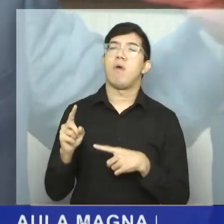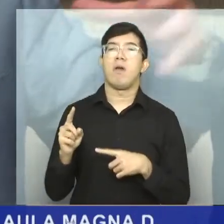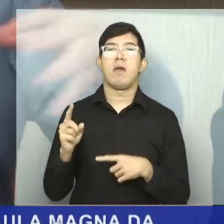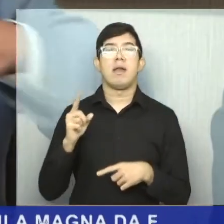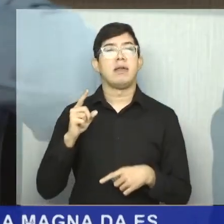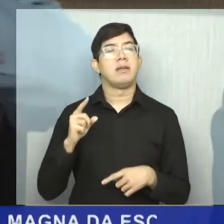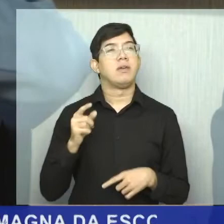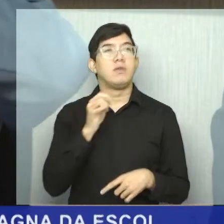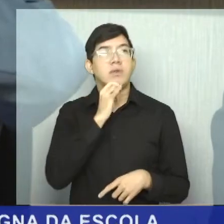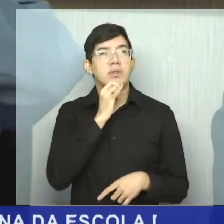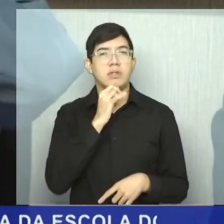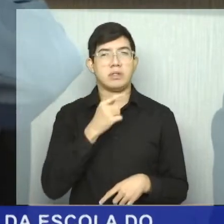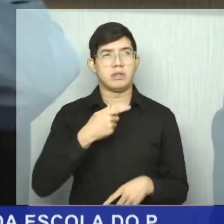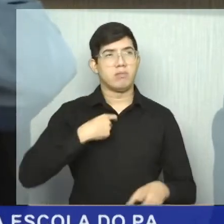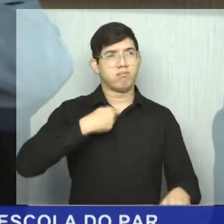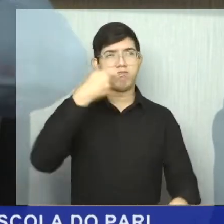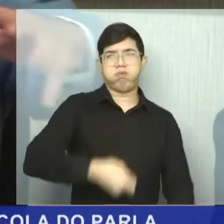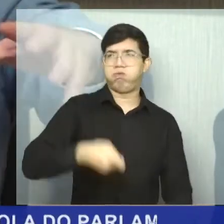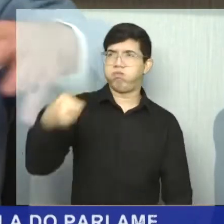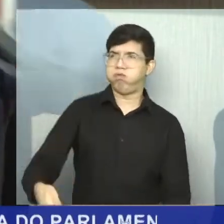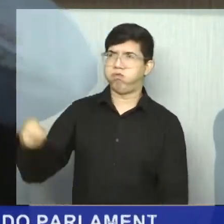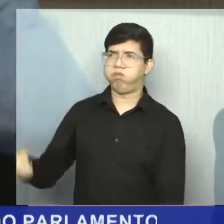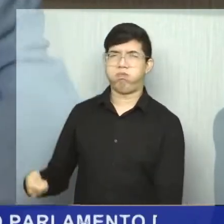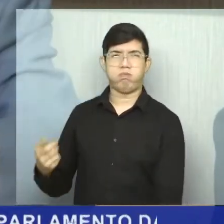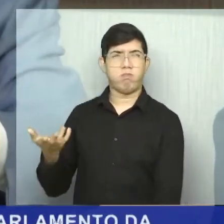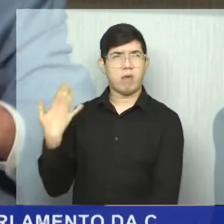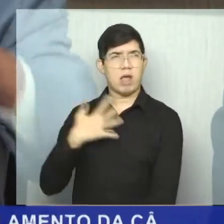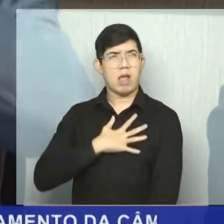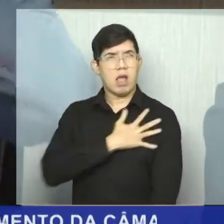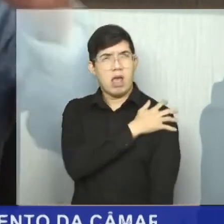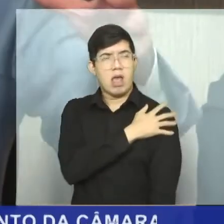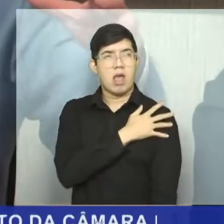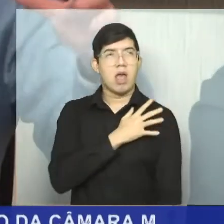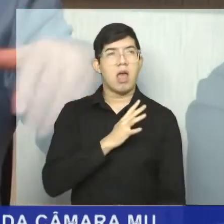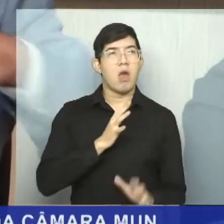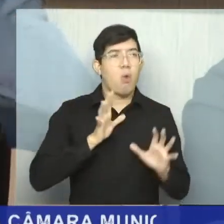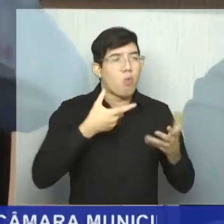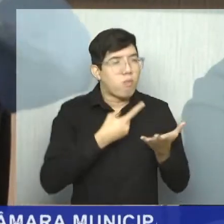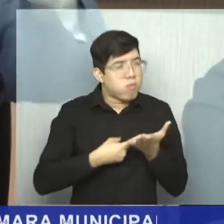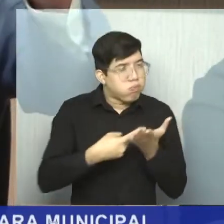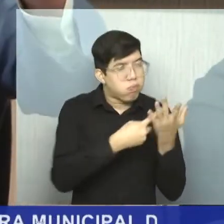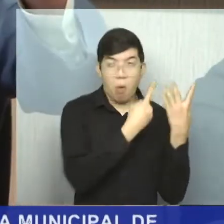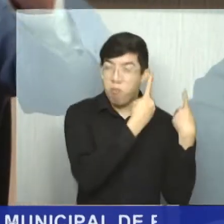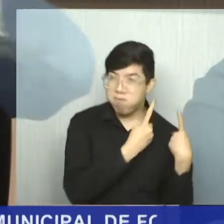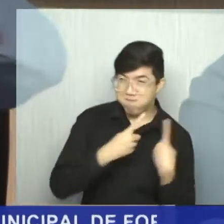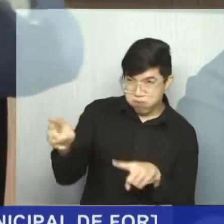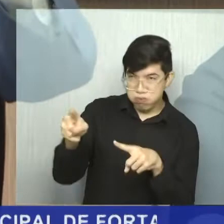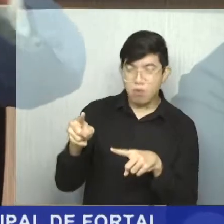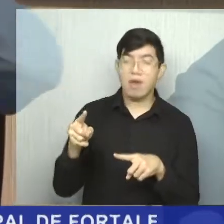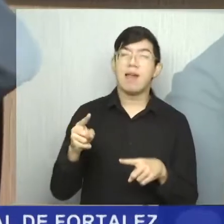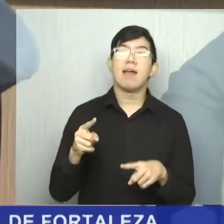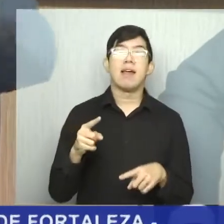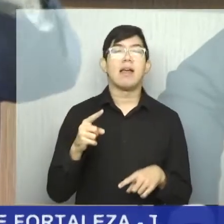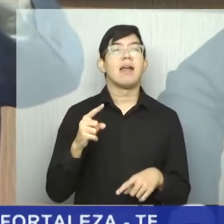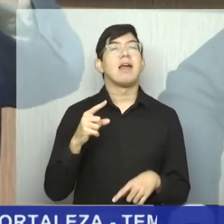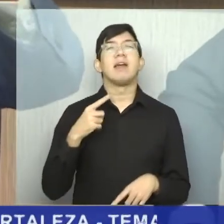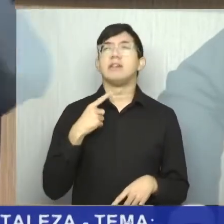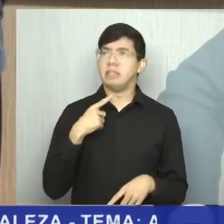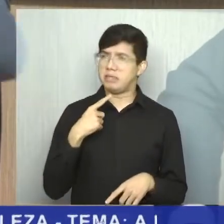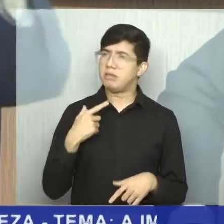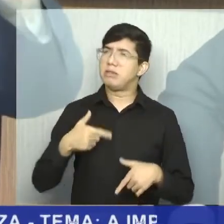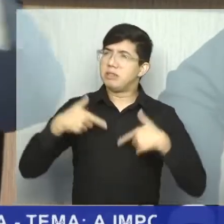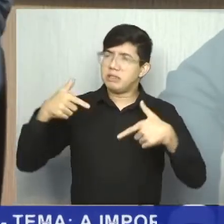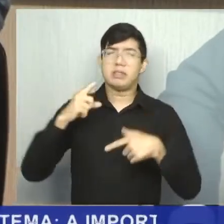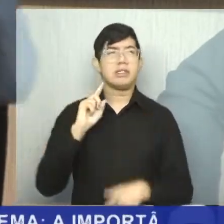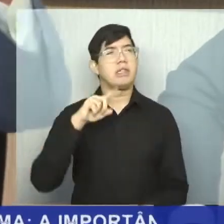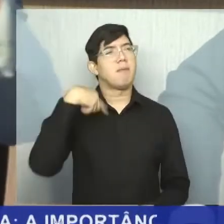de estudantes, resolvíamos o problema do cabo da esquina, da humanidade, e depois nos iam tomar cerveja,